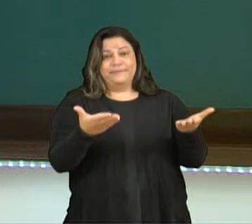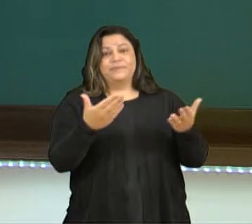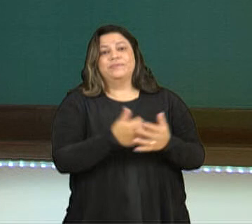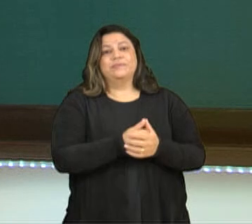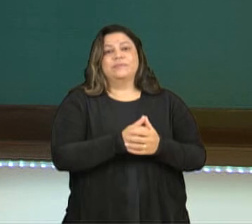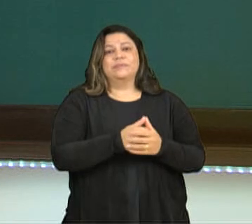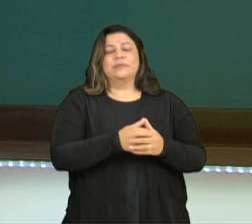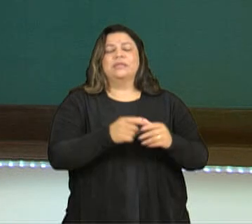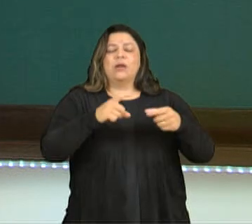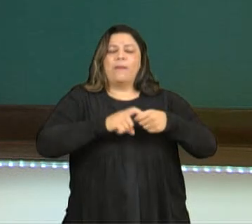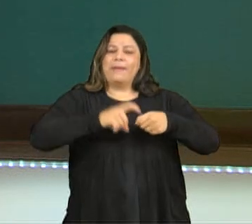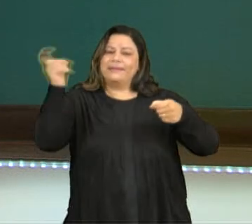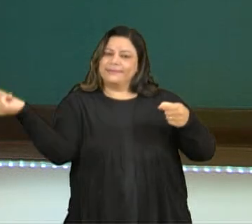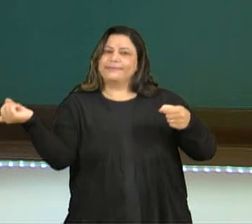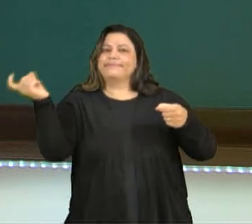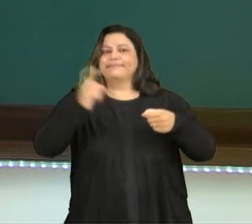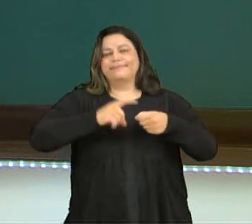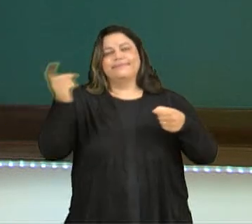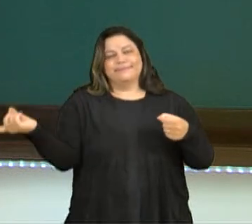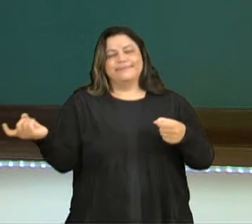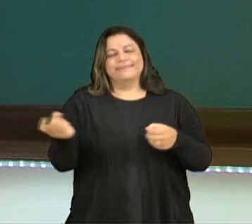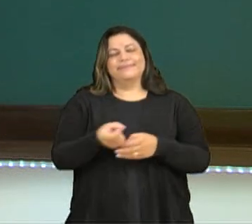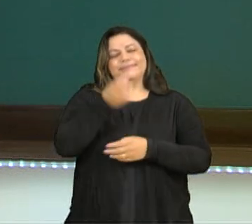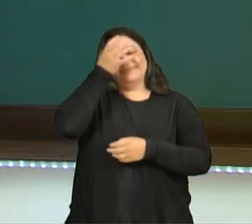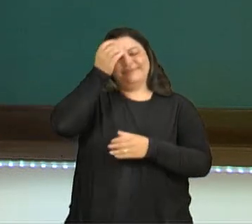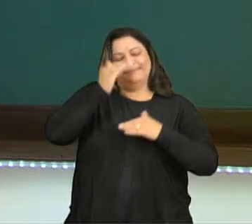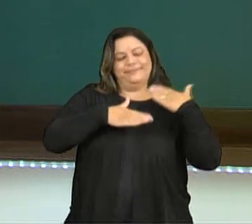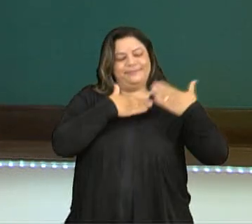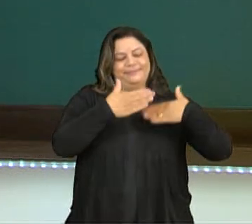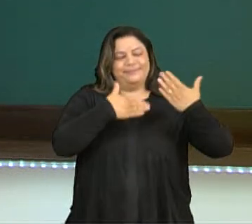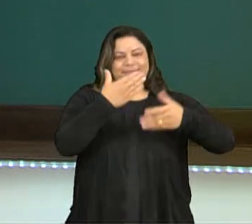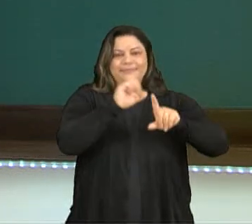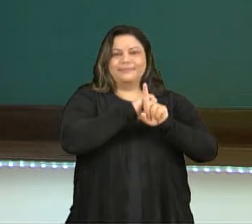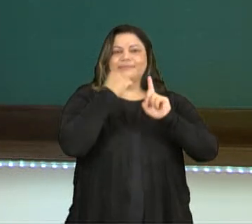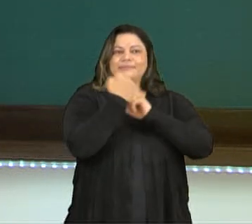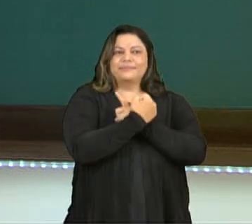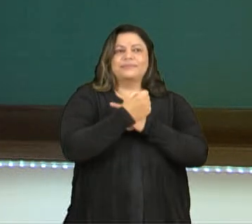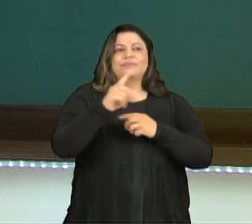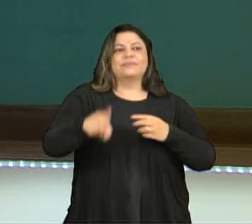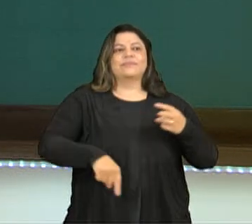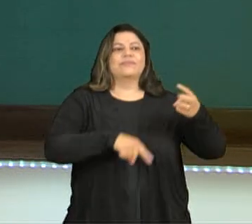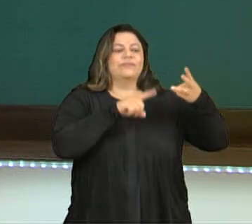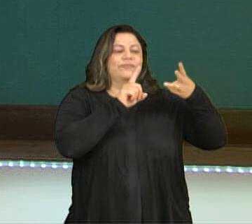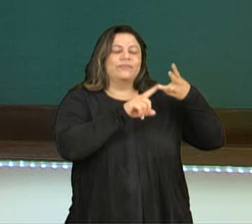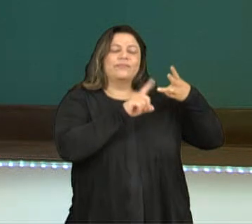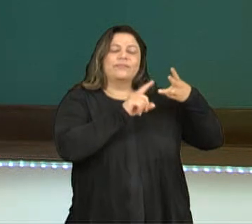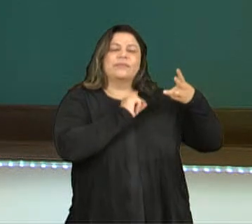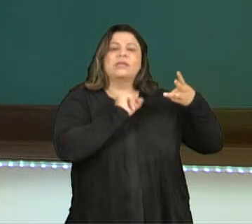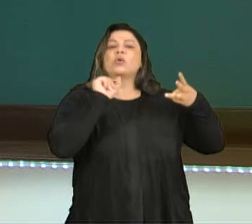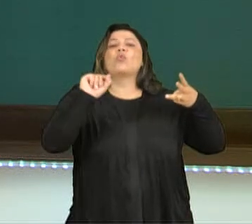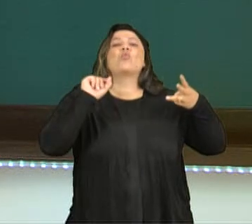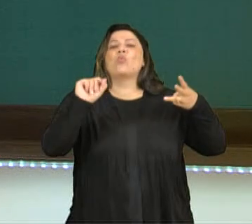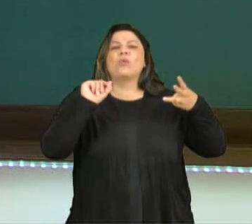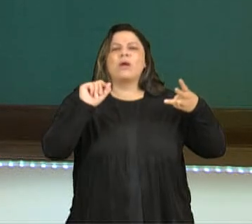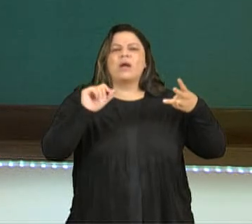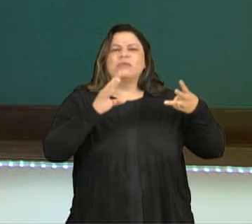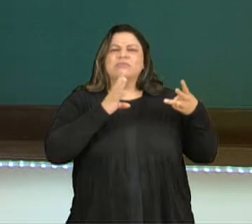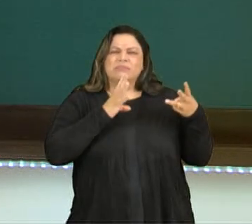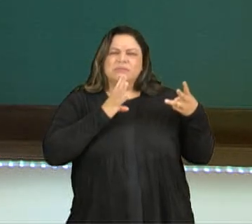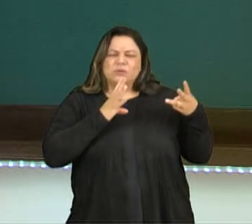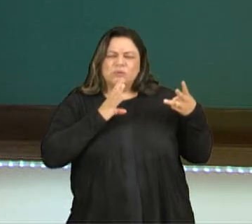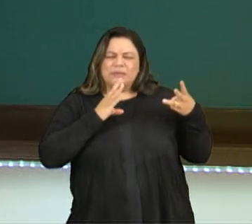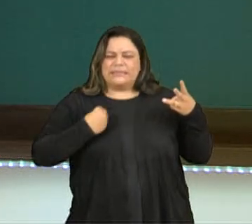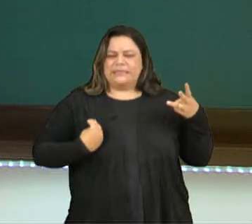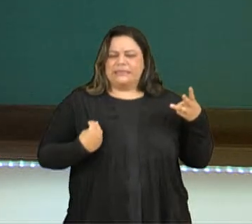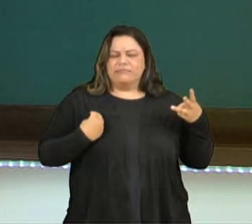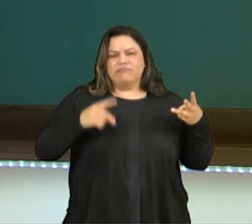mais independente. E aí facilita, né, todo o desenvolvimento da sociedade. E qual recurso renovável é mais presente no dia a